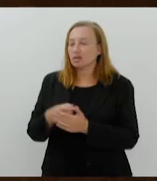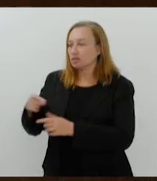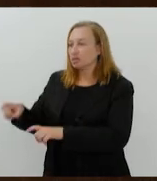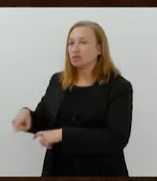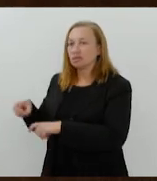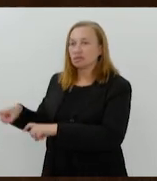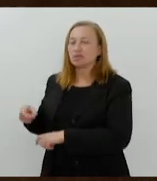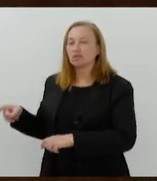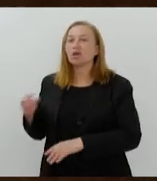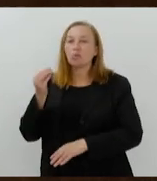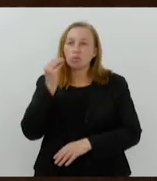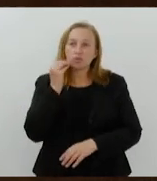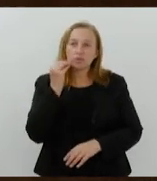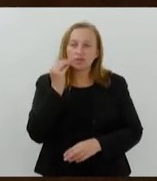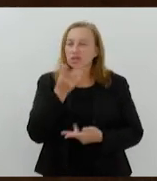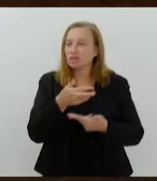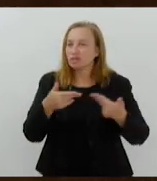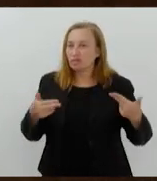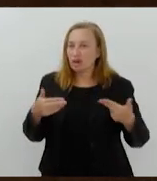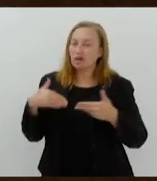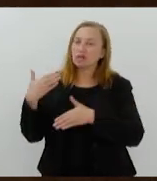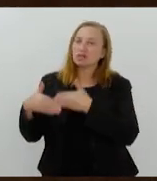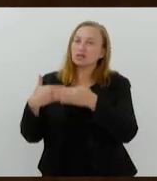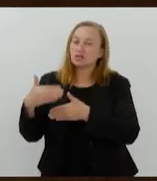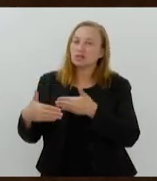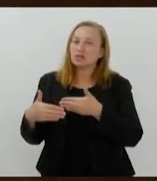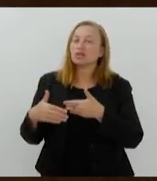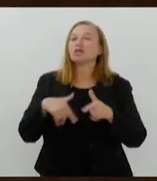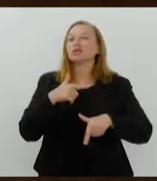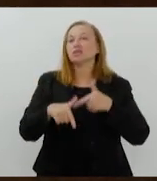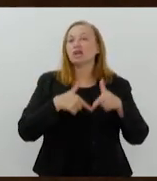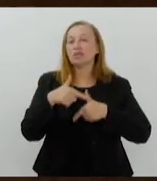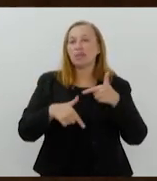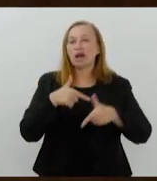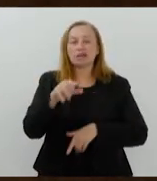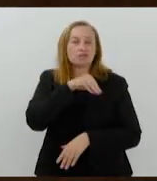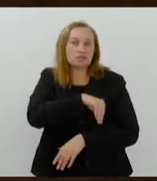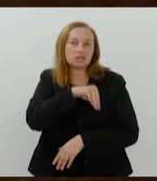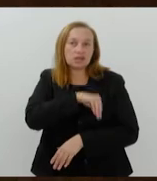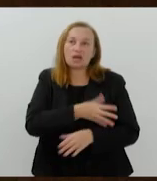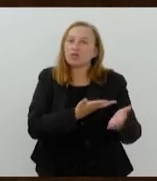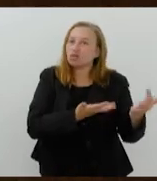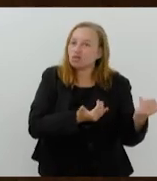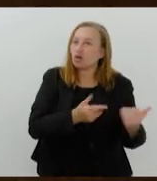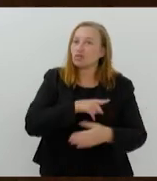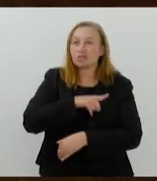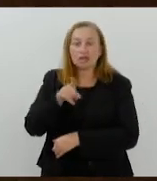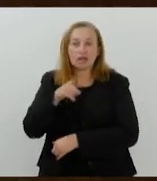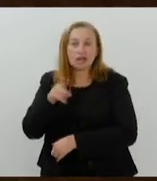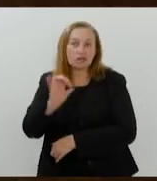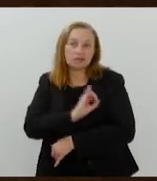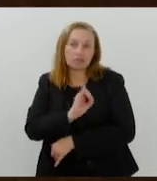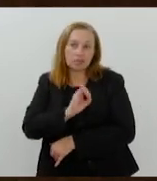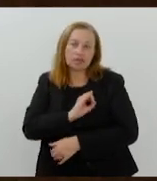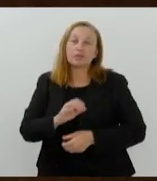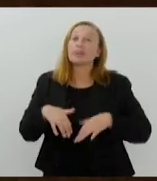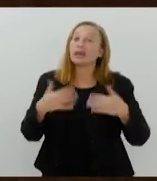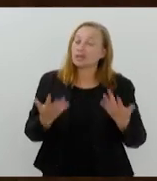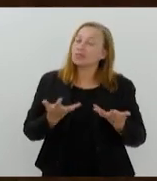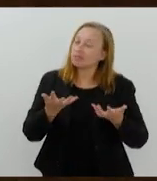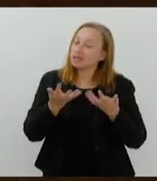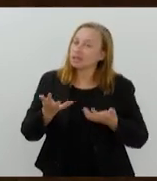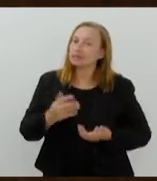muitas oportunidades de geração de emprego, de renda aos jovens lá de Itaboraí. Então,